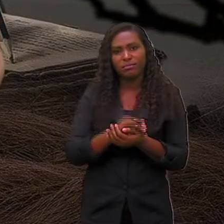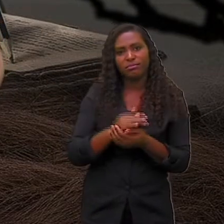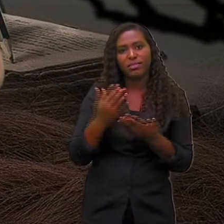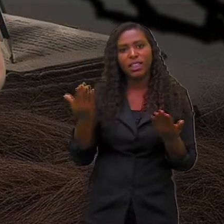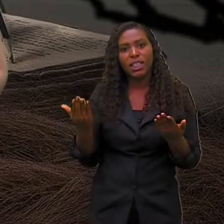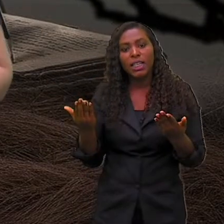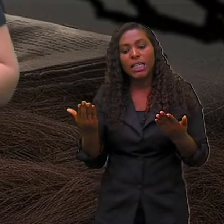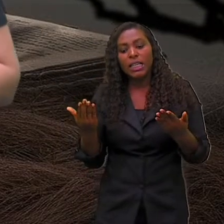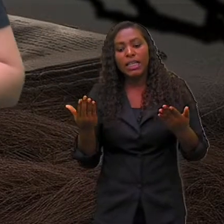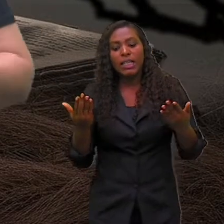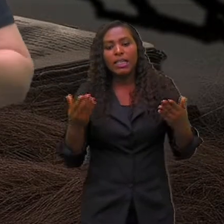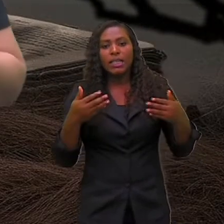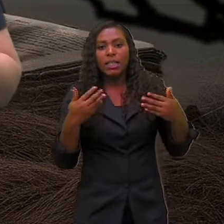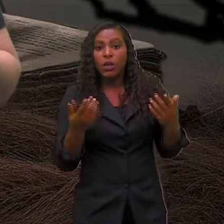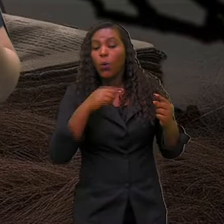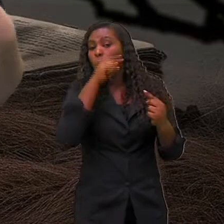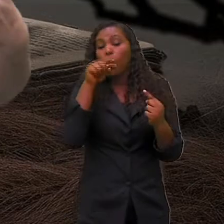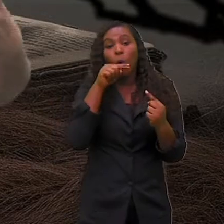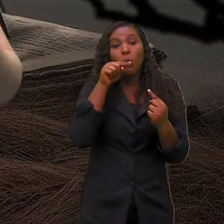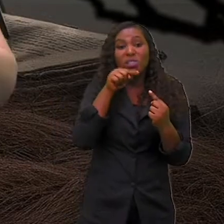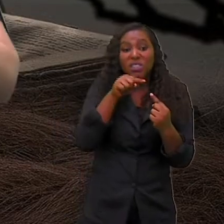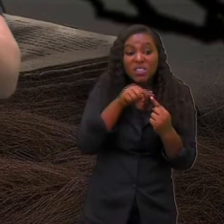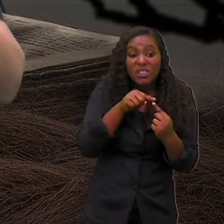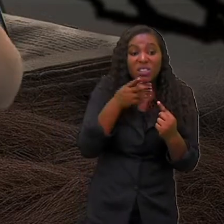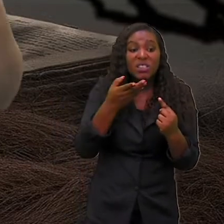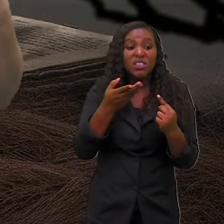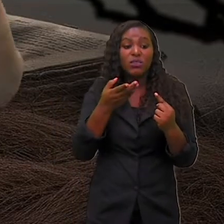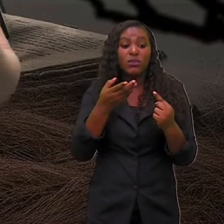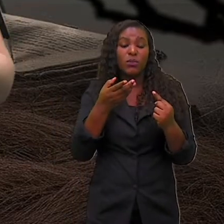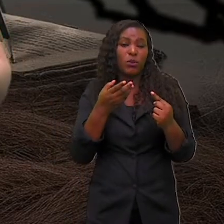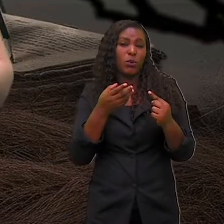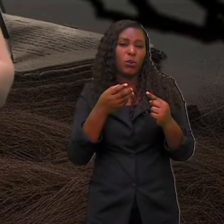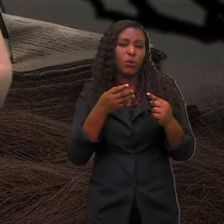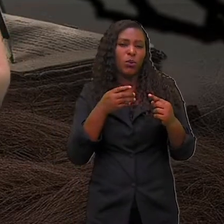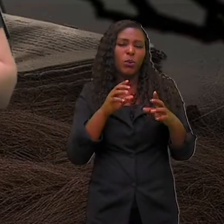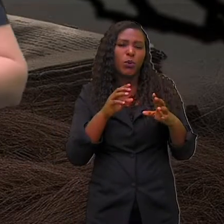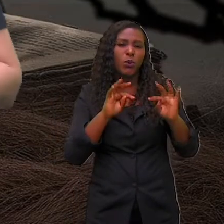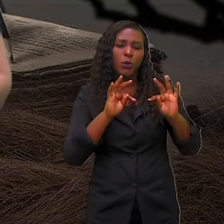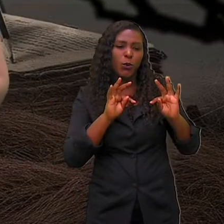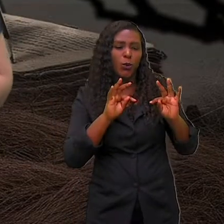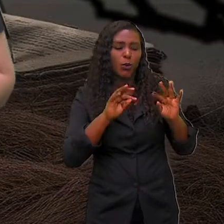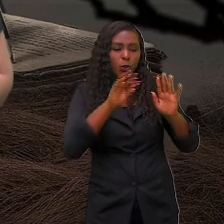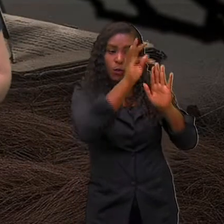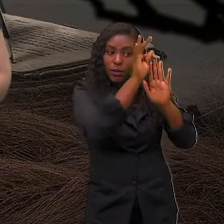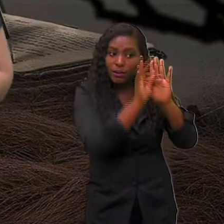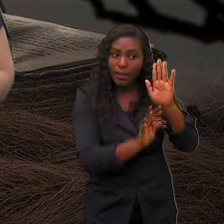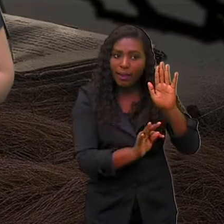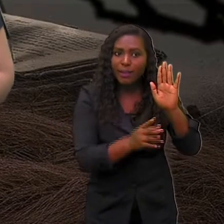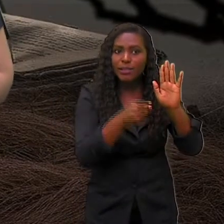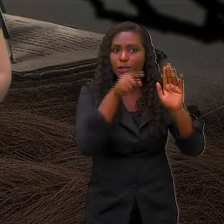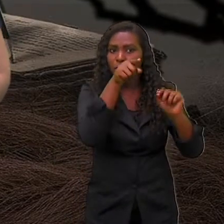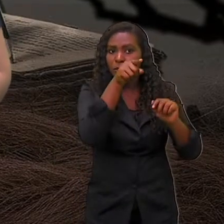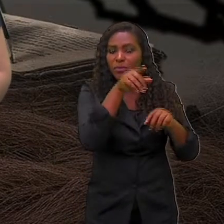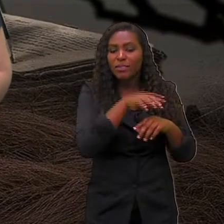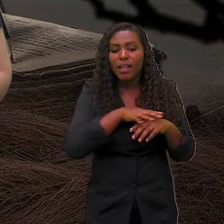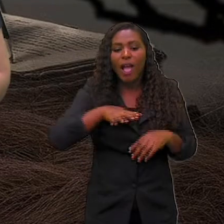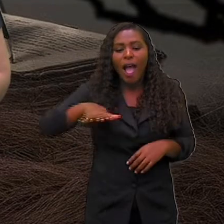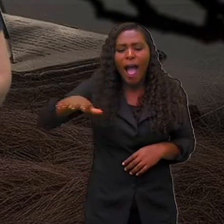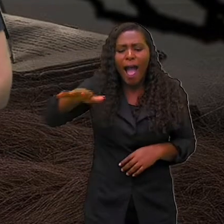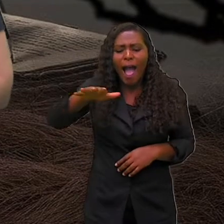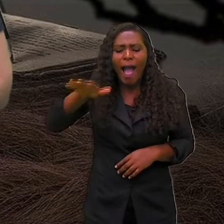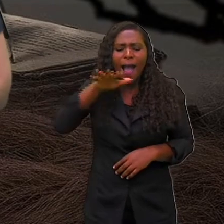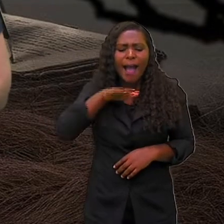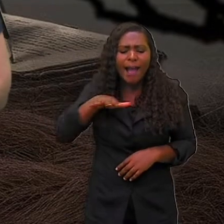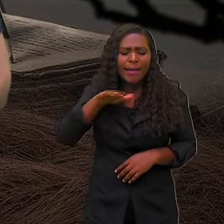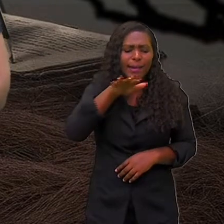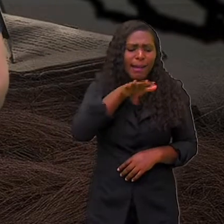do texto, qual ambiente, olha, o ambiente, né, ele está inserido, nós chamamos de